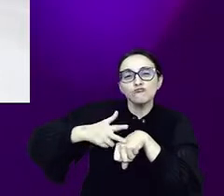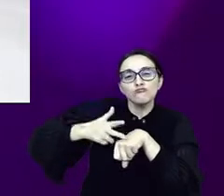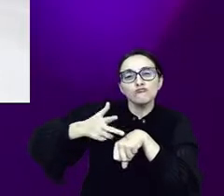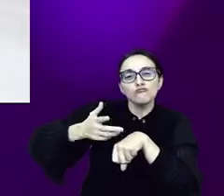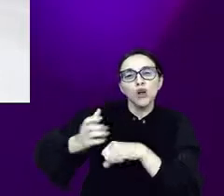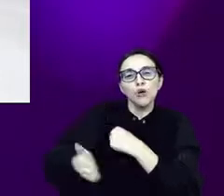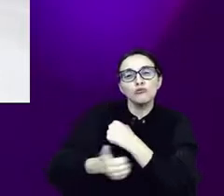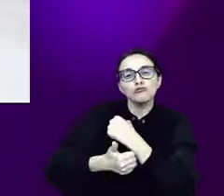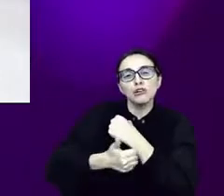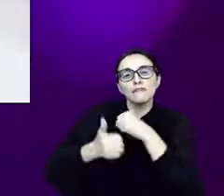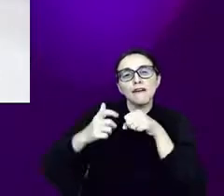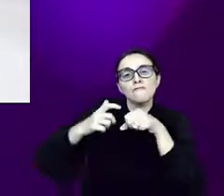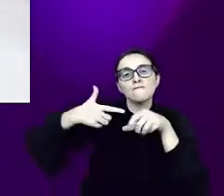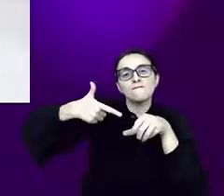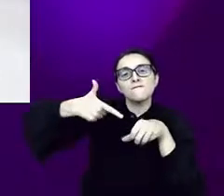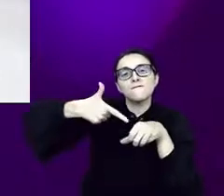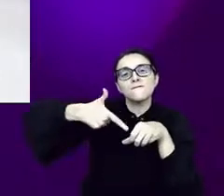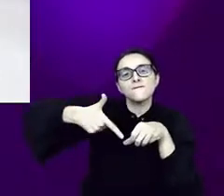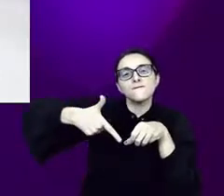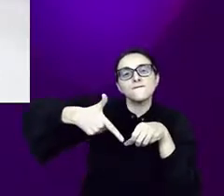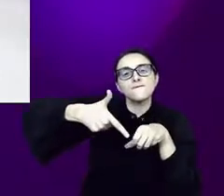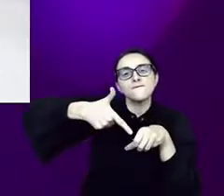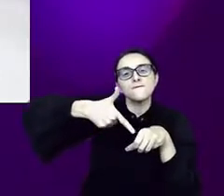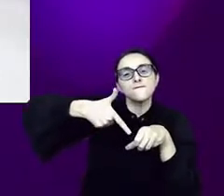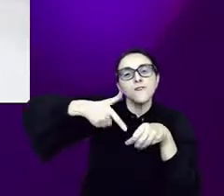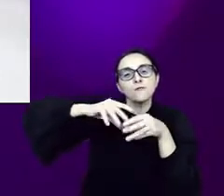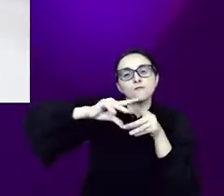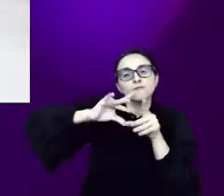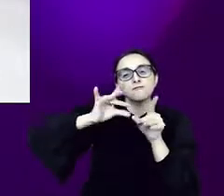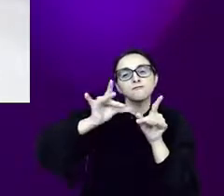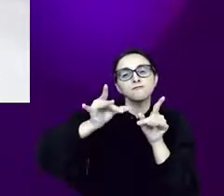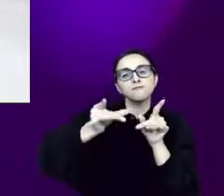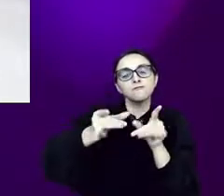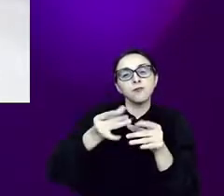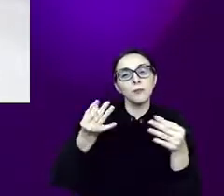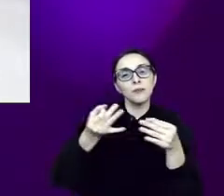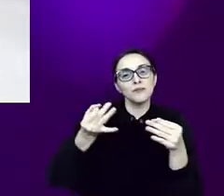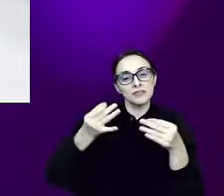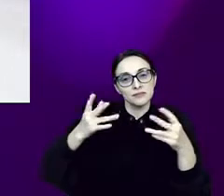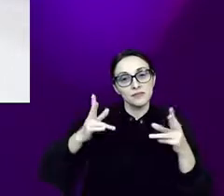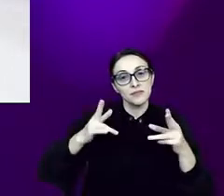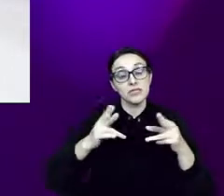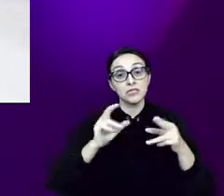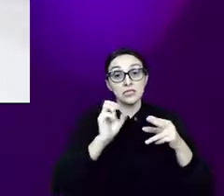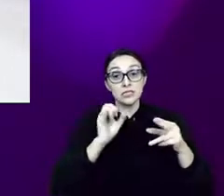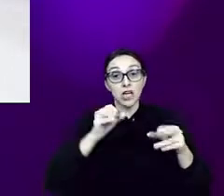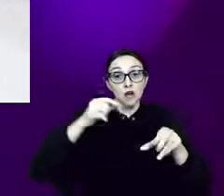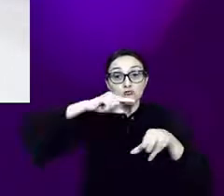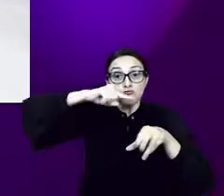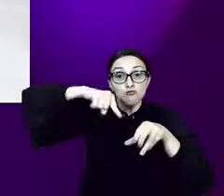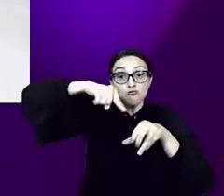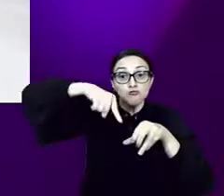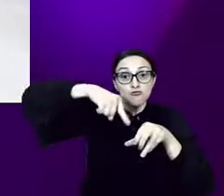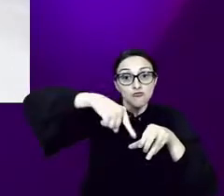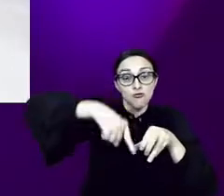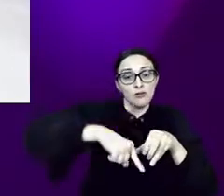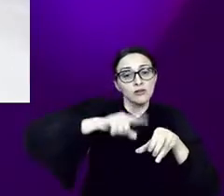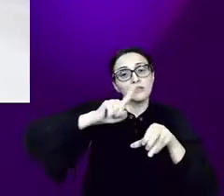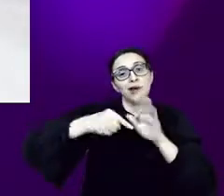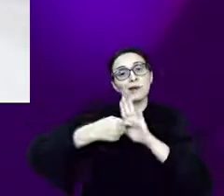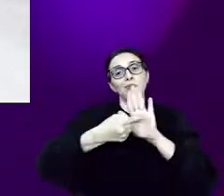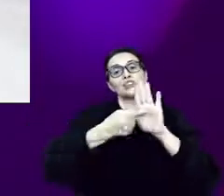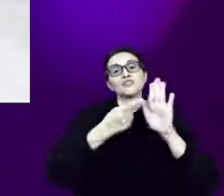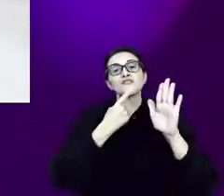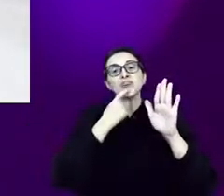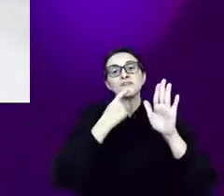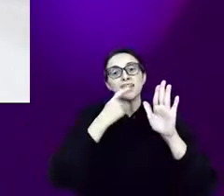ficando, então, na posição ideal, que é aquela do planejamento. Caso a gente afunde um pouco mais a mão, aparece lá em vermelho